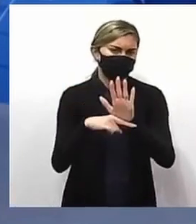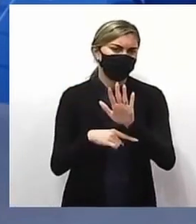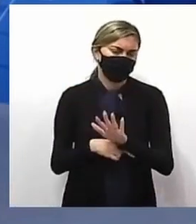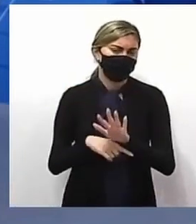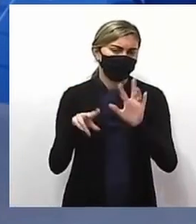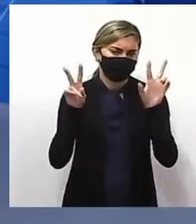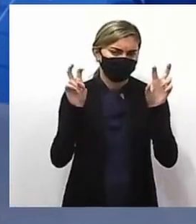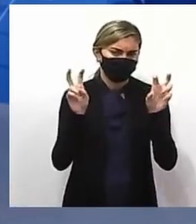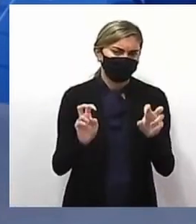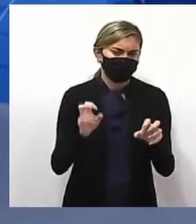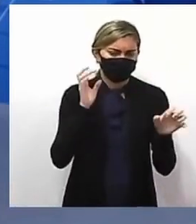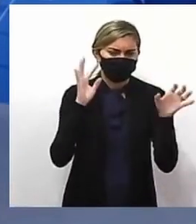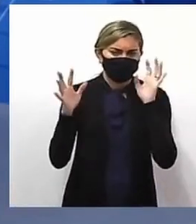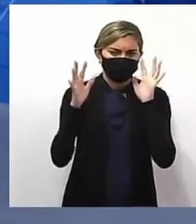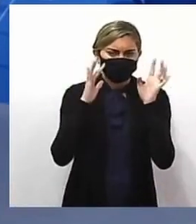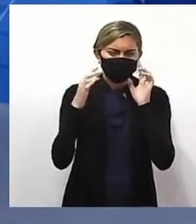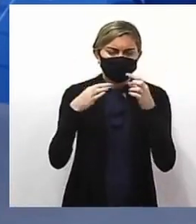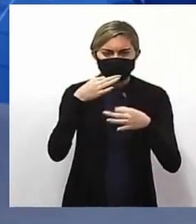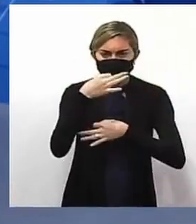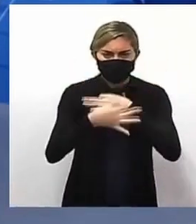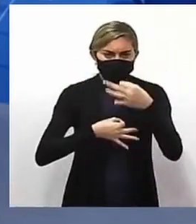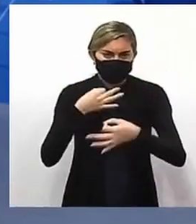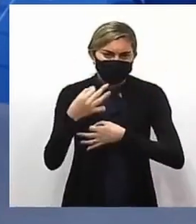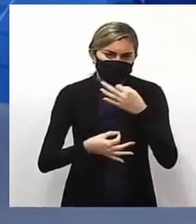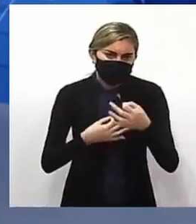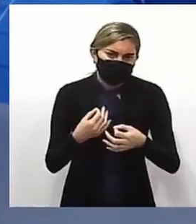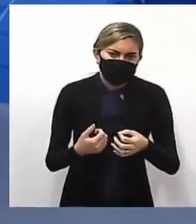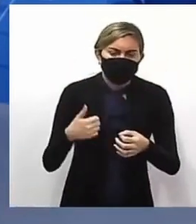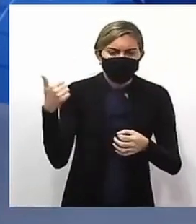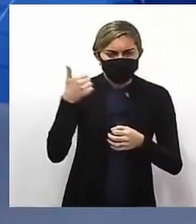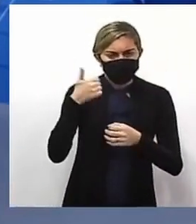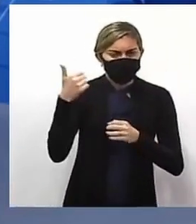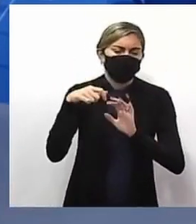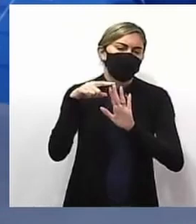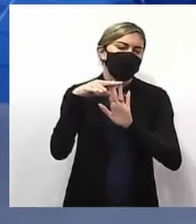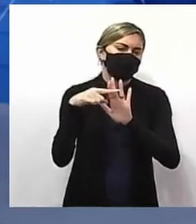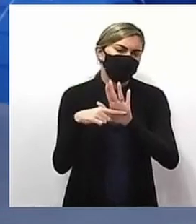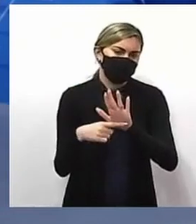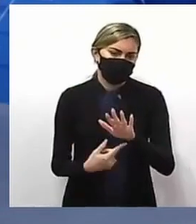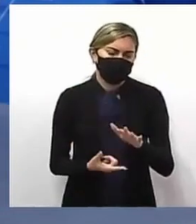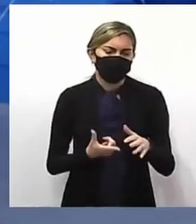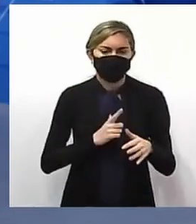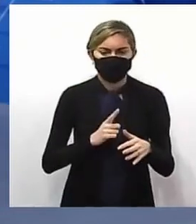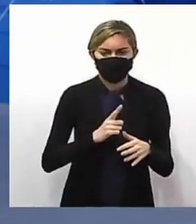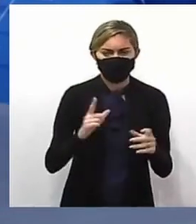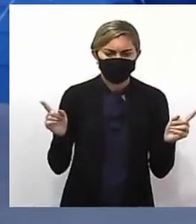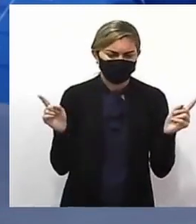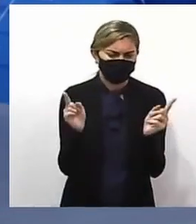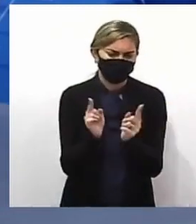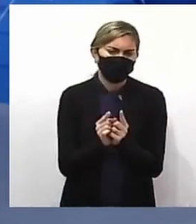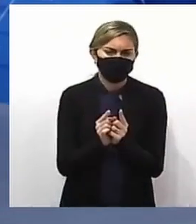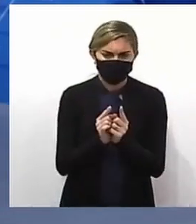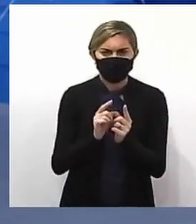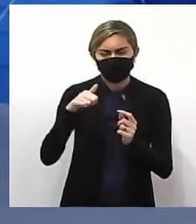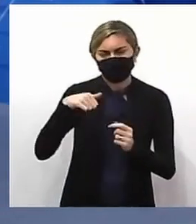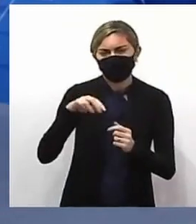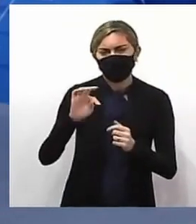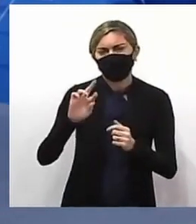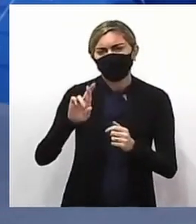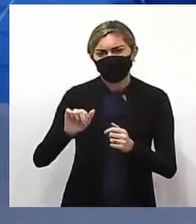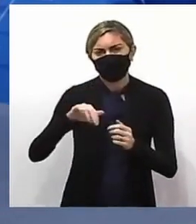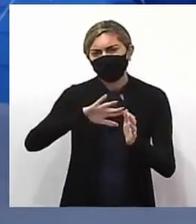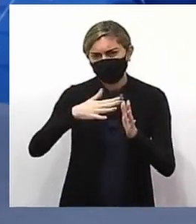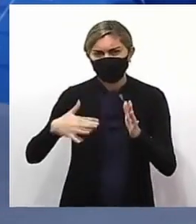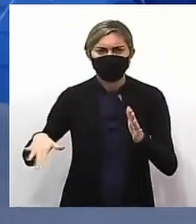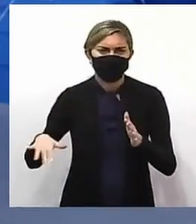é sobre o pensamento crítico. No primeiro programa, nós tivemos o curta Entre Marés, da cineasta